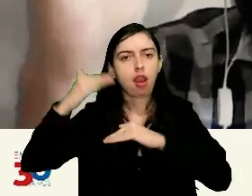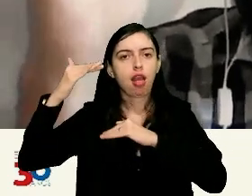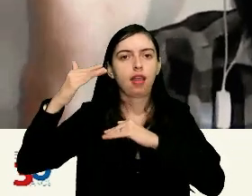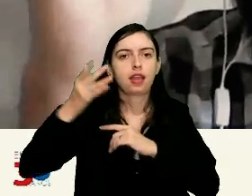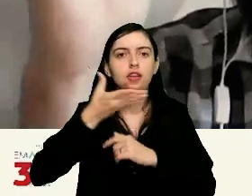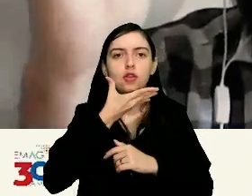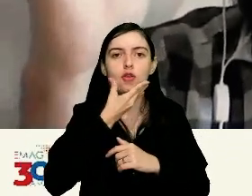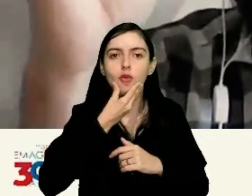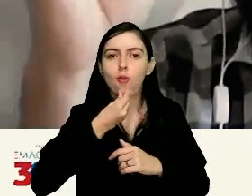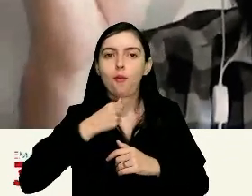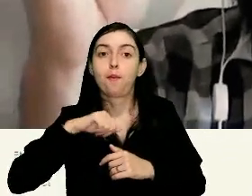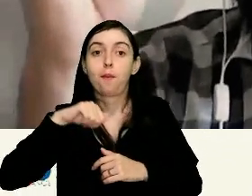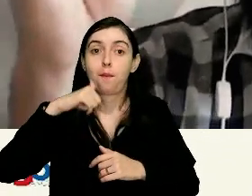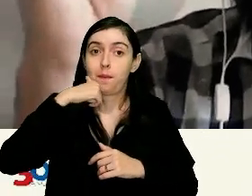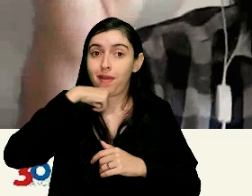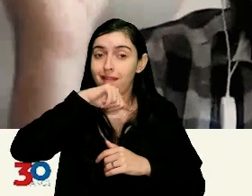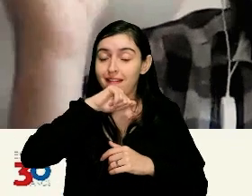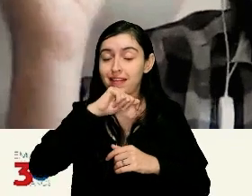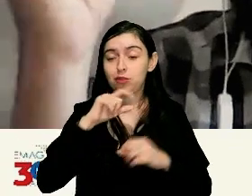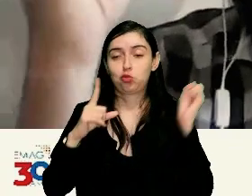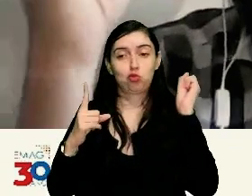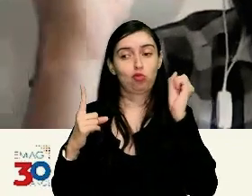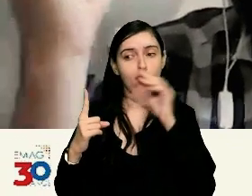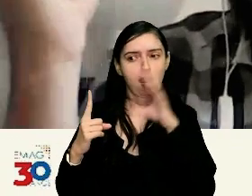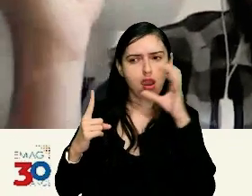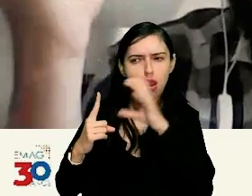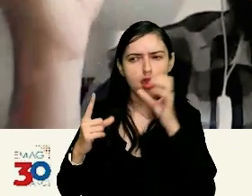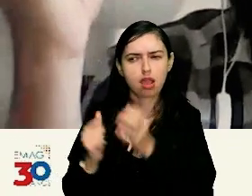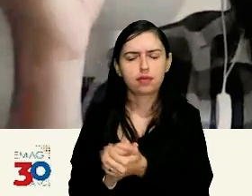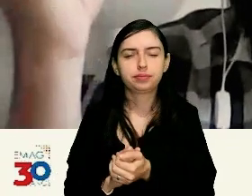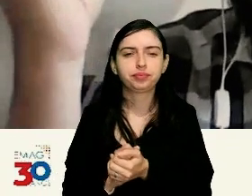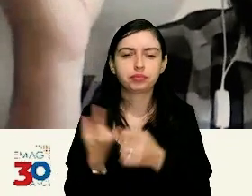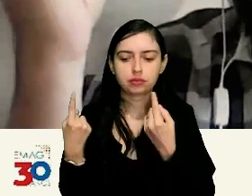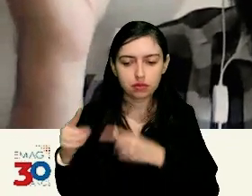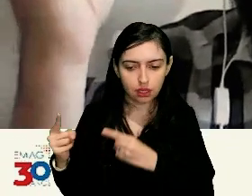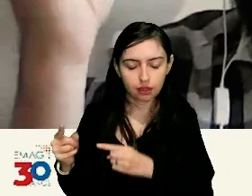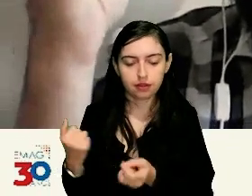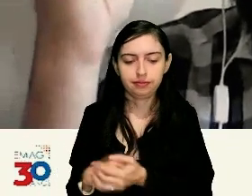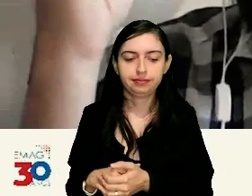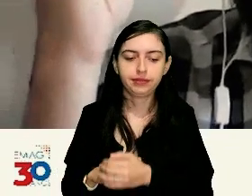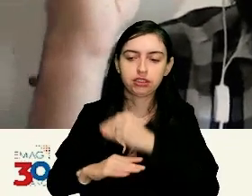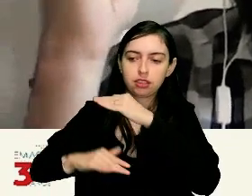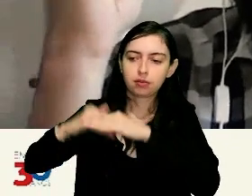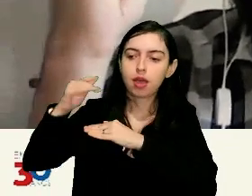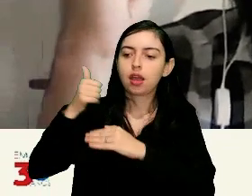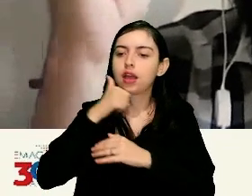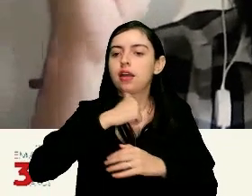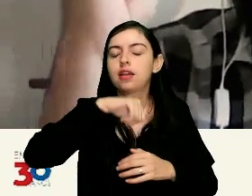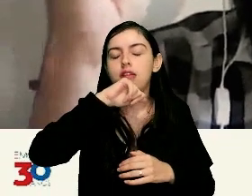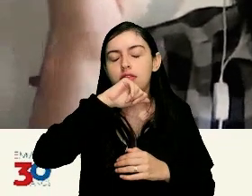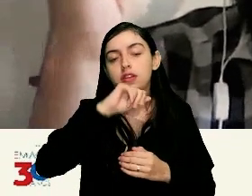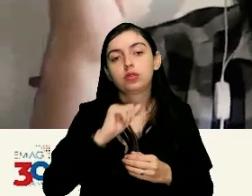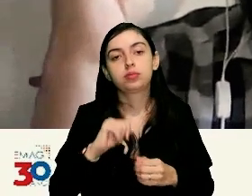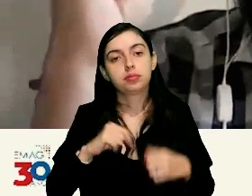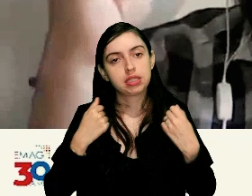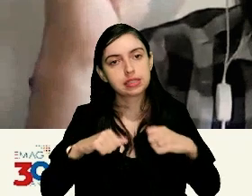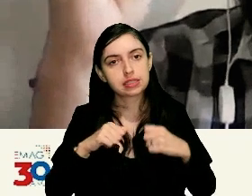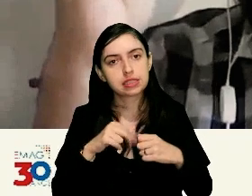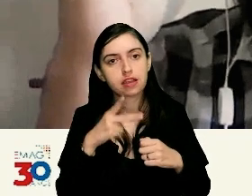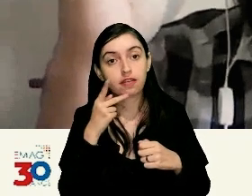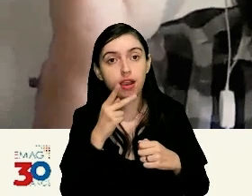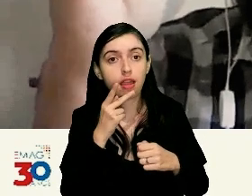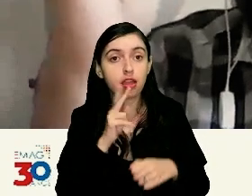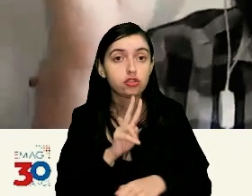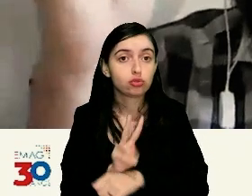de trazer, aí daqui a pouco eu te respondo, assim, para além da paternidade, para além da maternidade, a gente precisa falar de cuidado, sabe